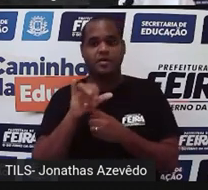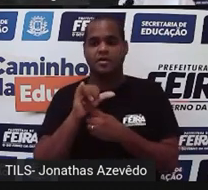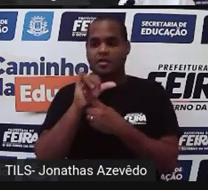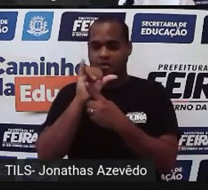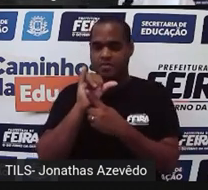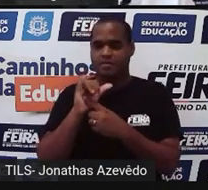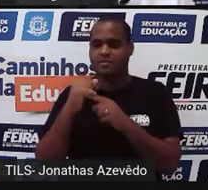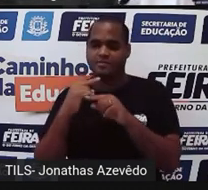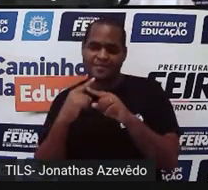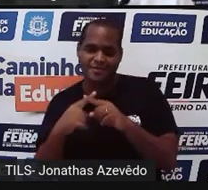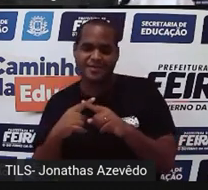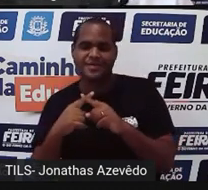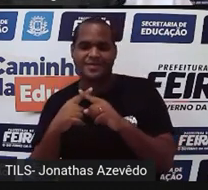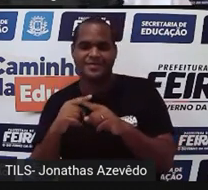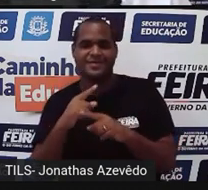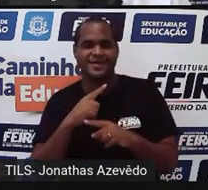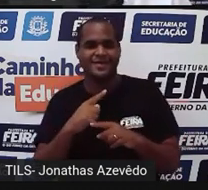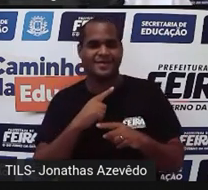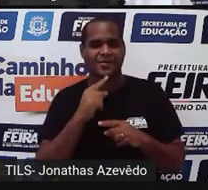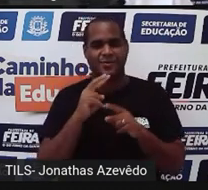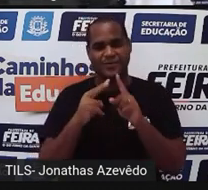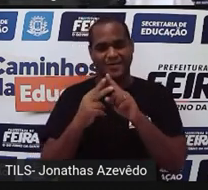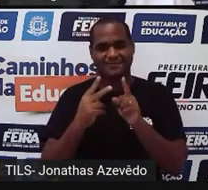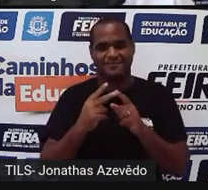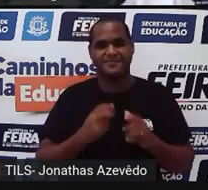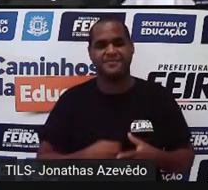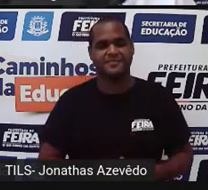incógnita Y, tá bom?